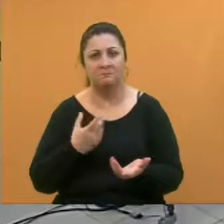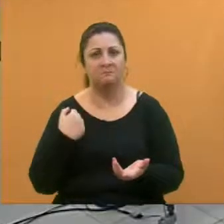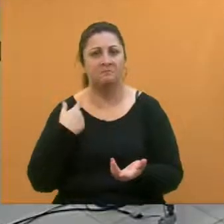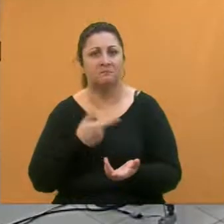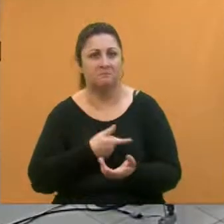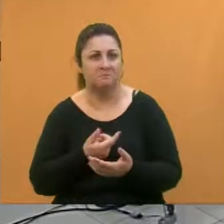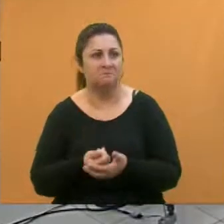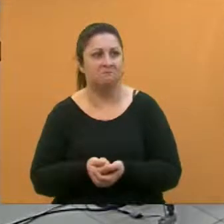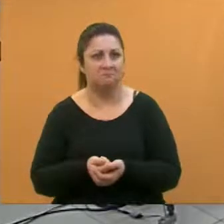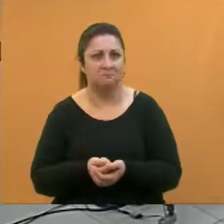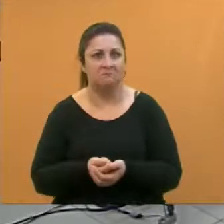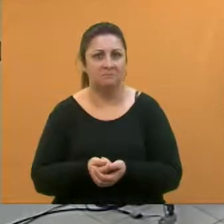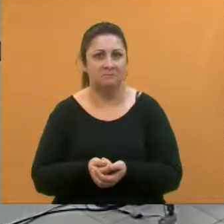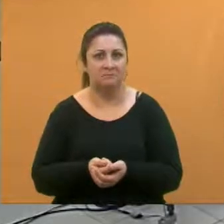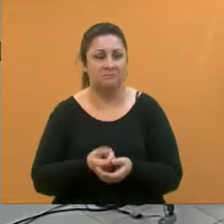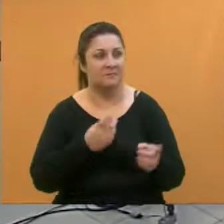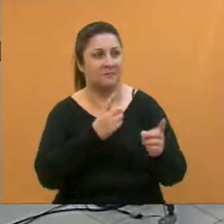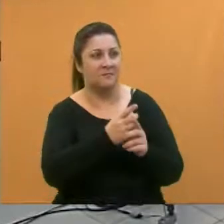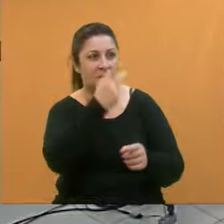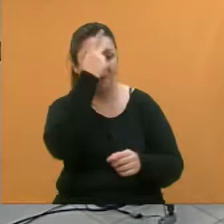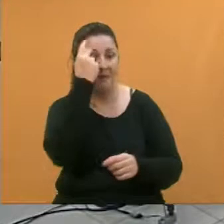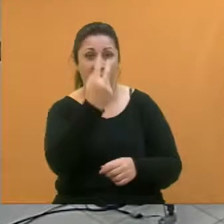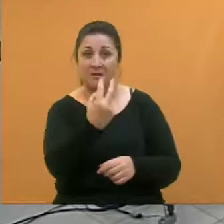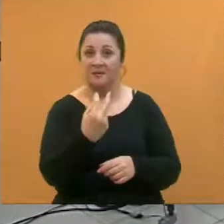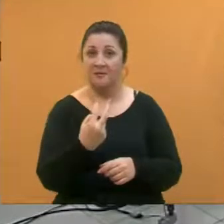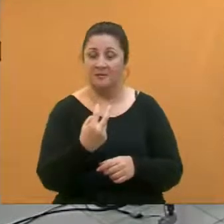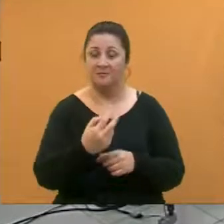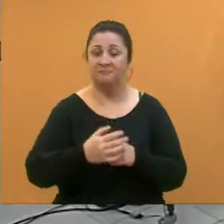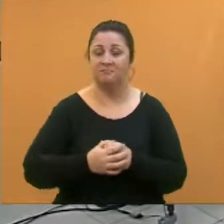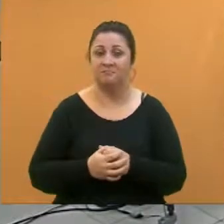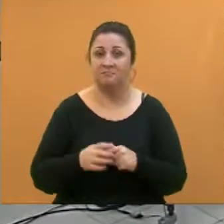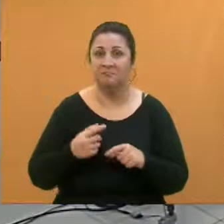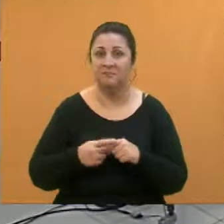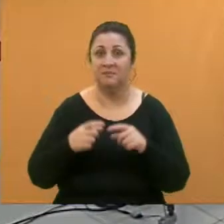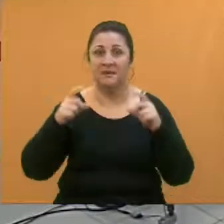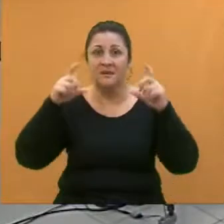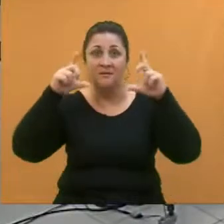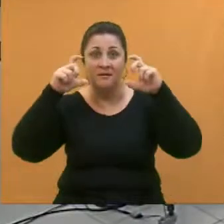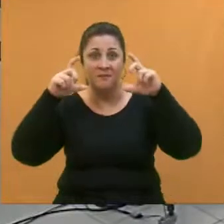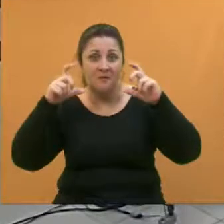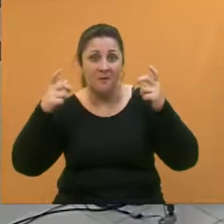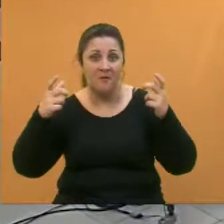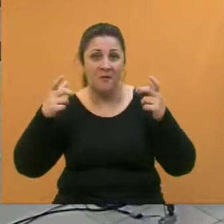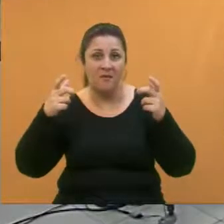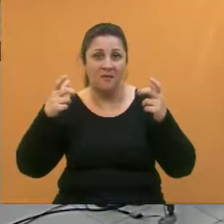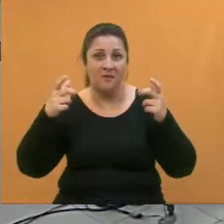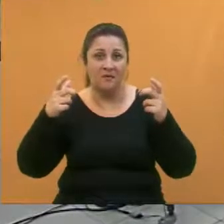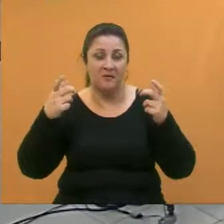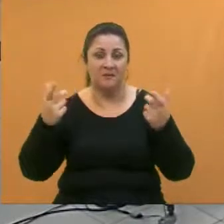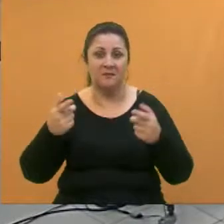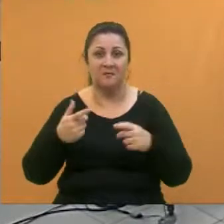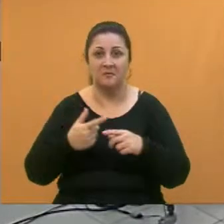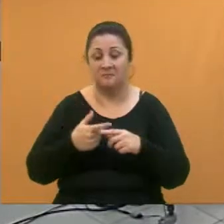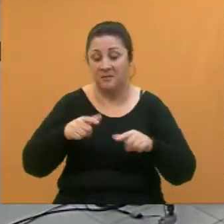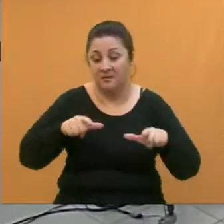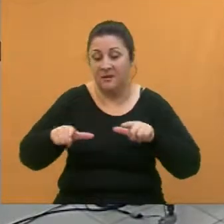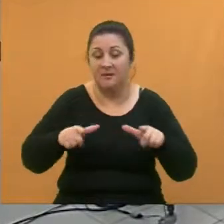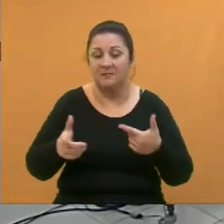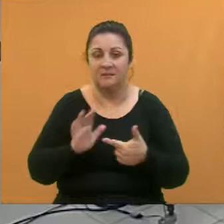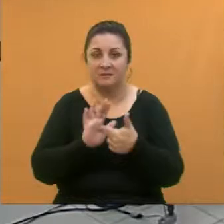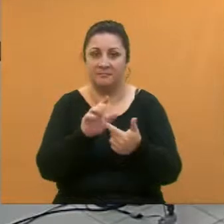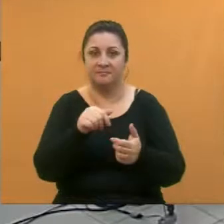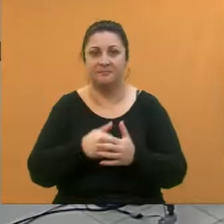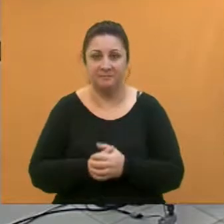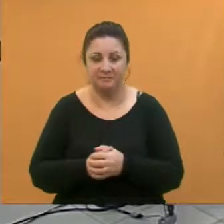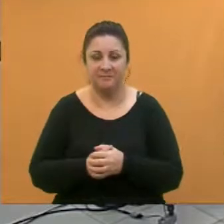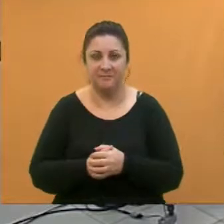Fernando? Quando a gente encontra uma pessoa e ela reconhece a gente pelas imagens da TV, pelas falas, pelo nosso trabalho aqui. E